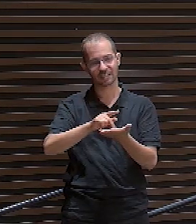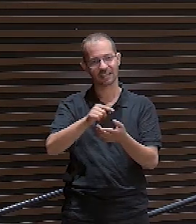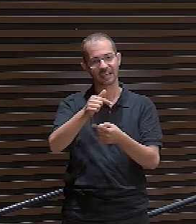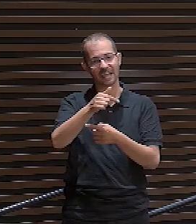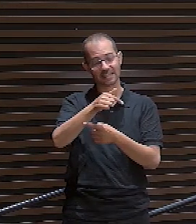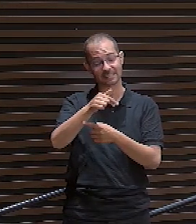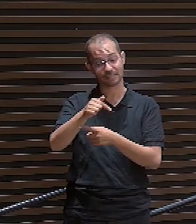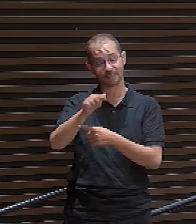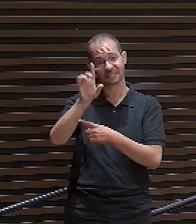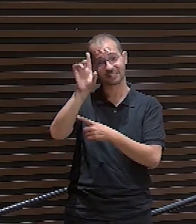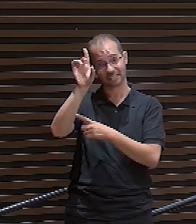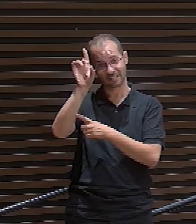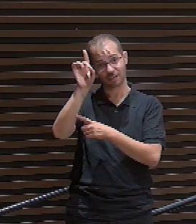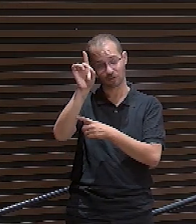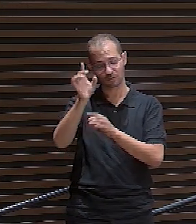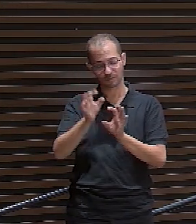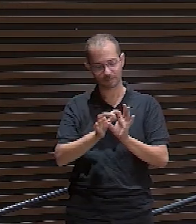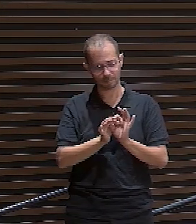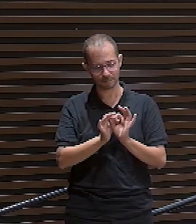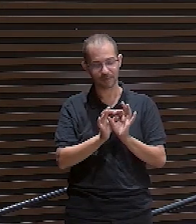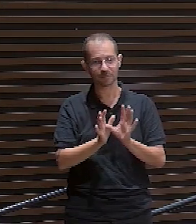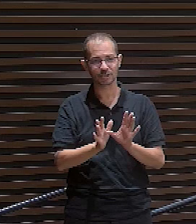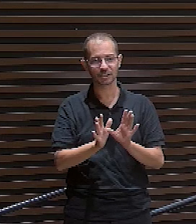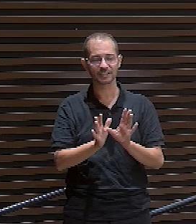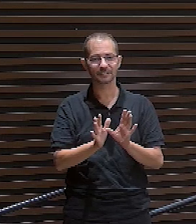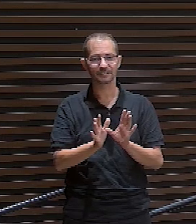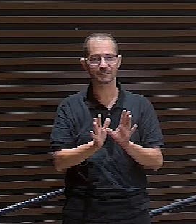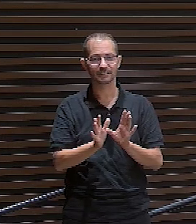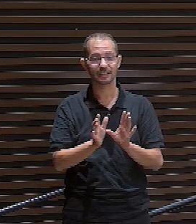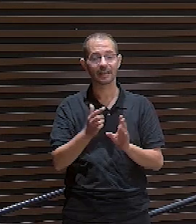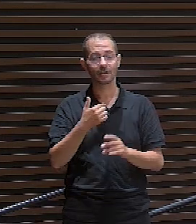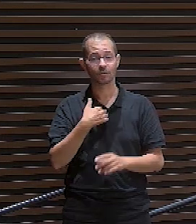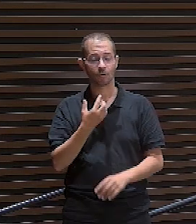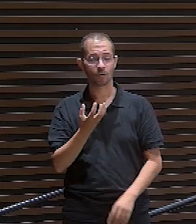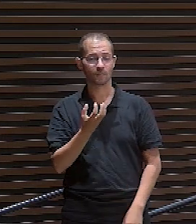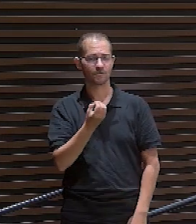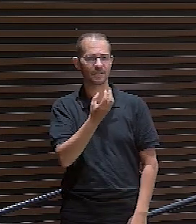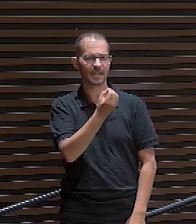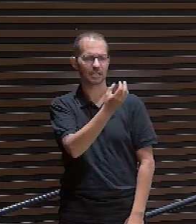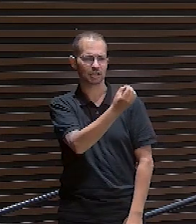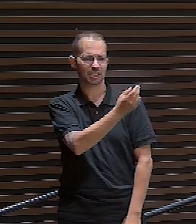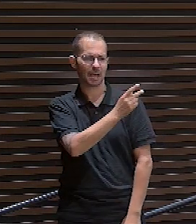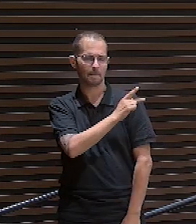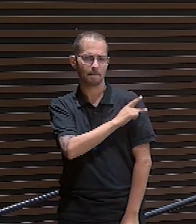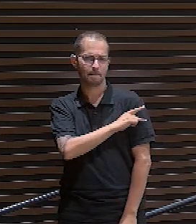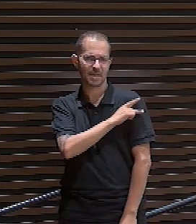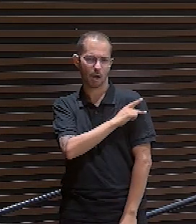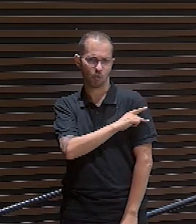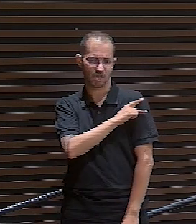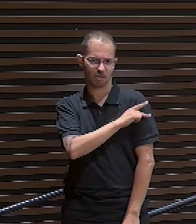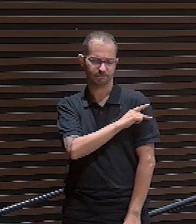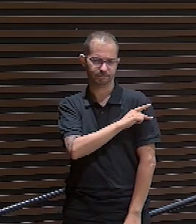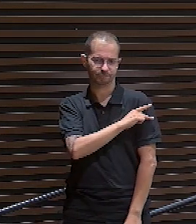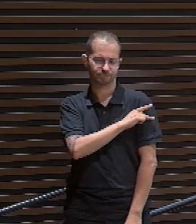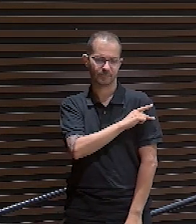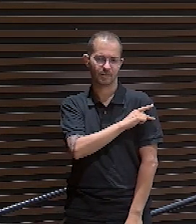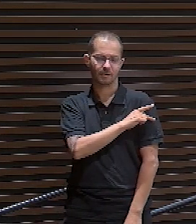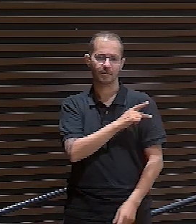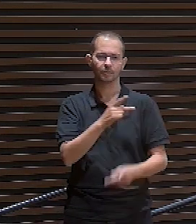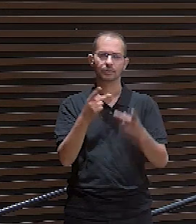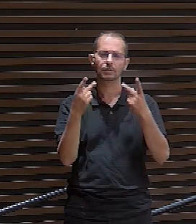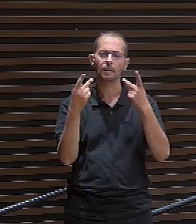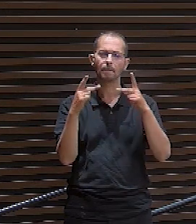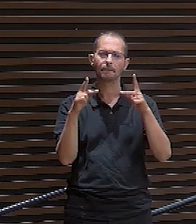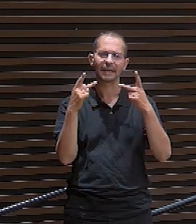Senhor assim permitir, eu vou até o Piauí. Vamos pregar